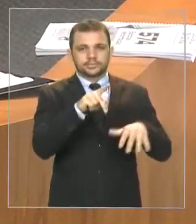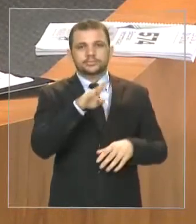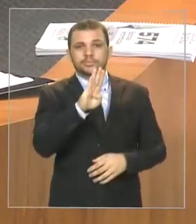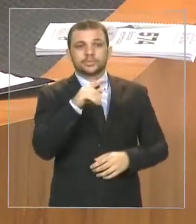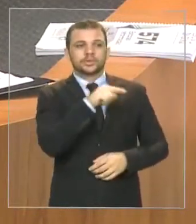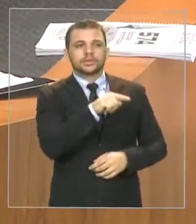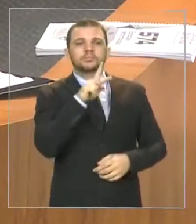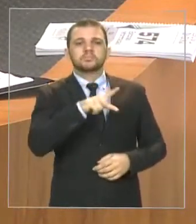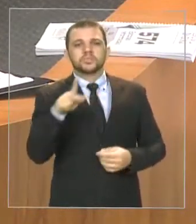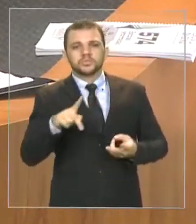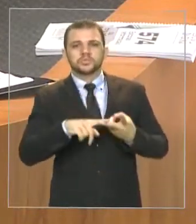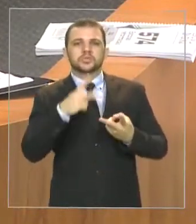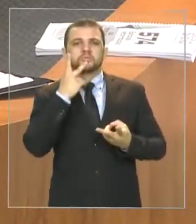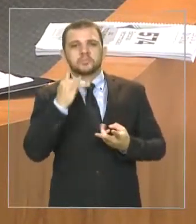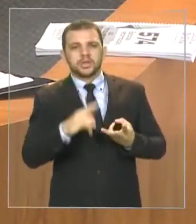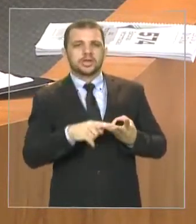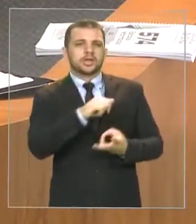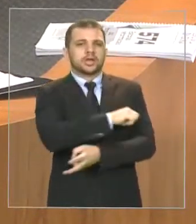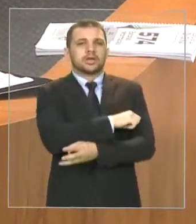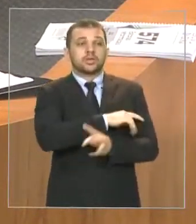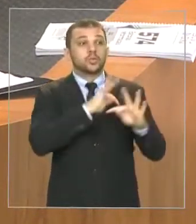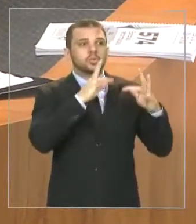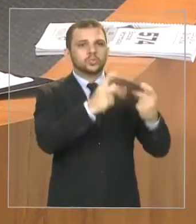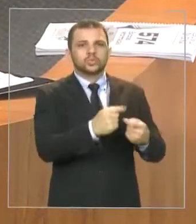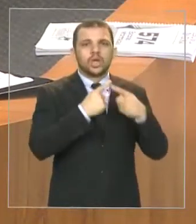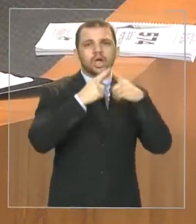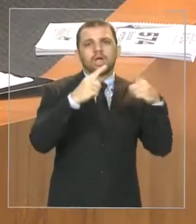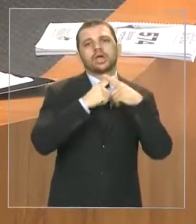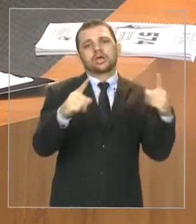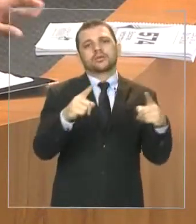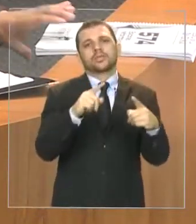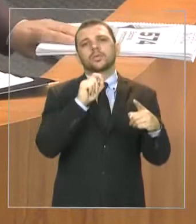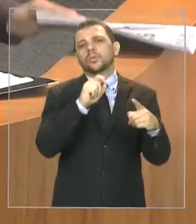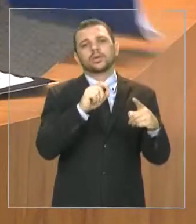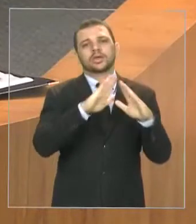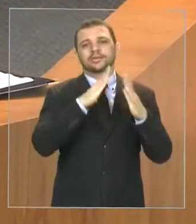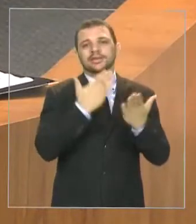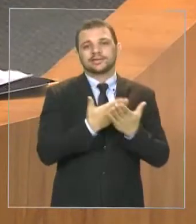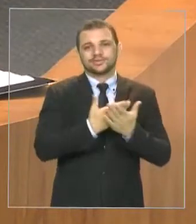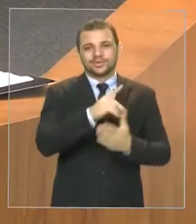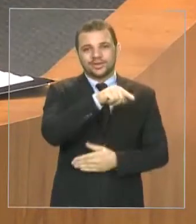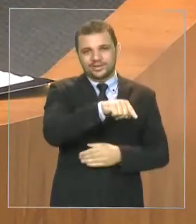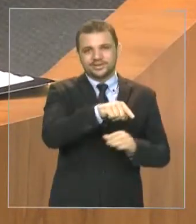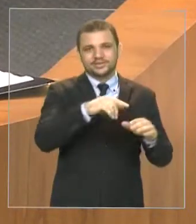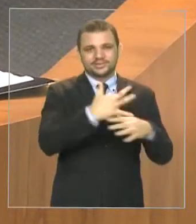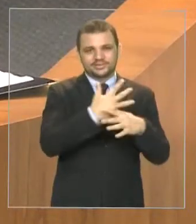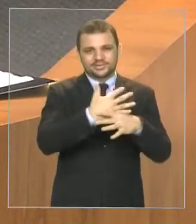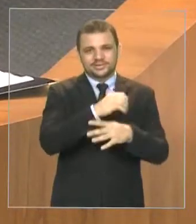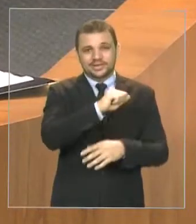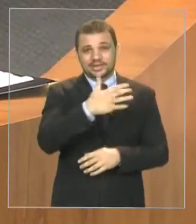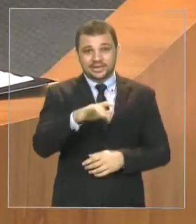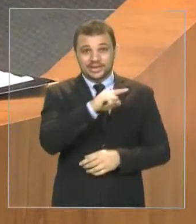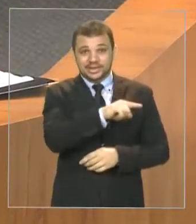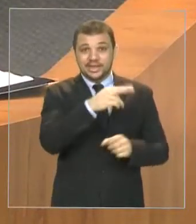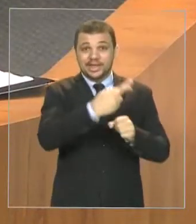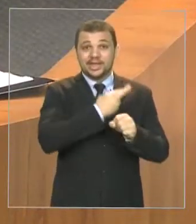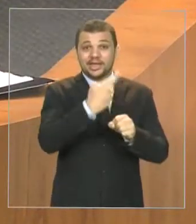alunos denunciando uma escola em Açailândia, que a escola estava em reforma há mais de